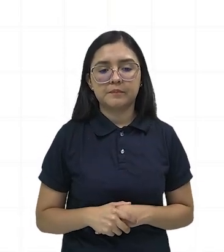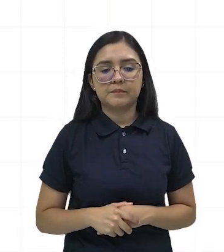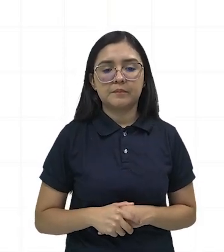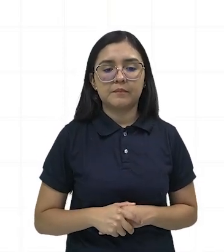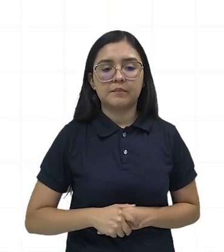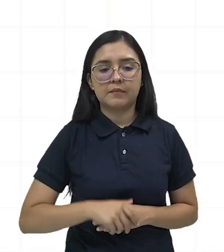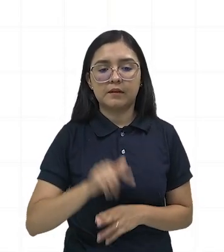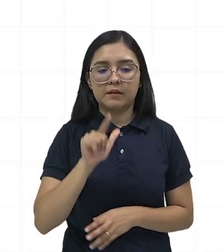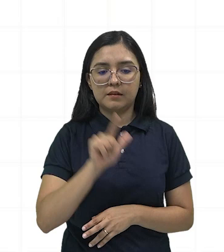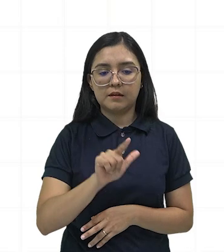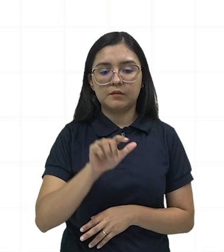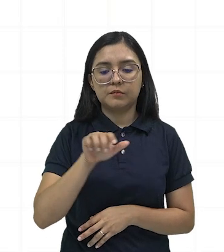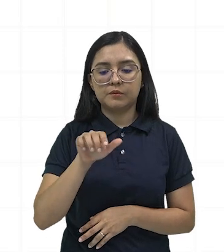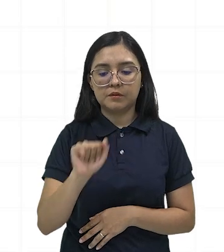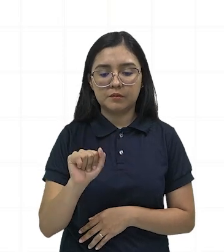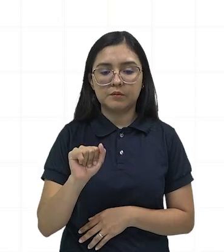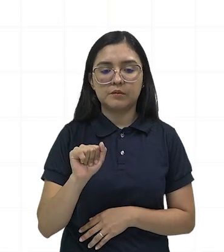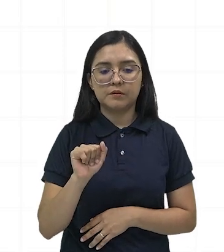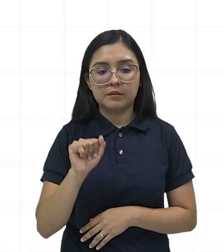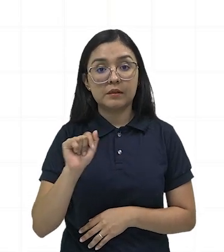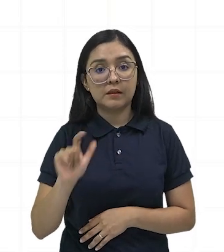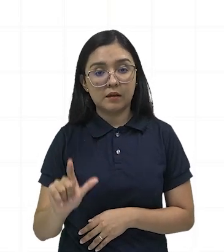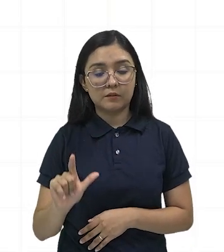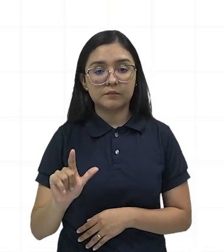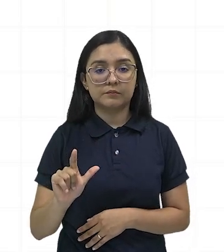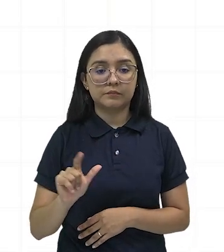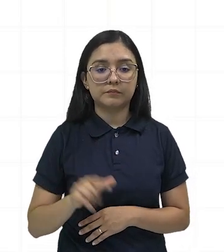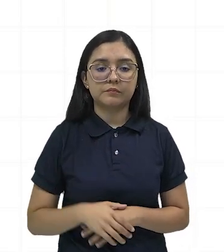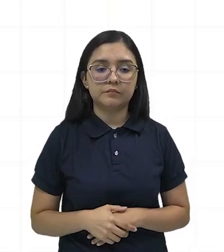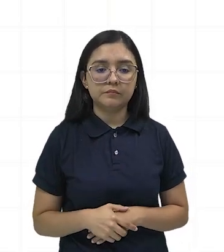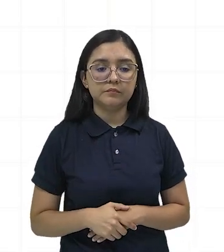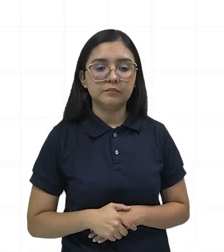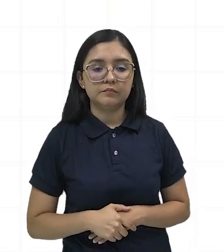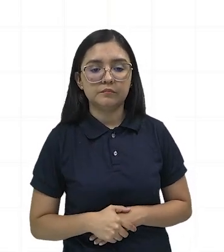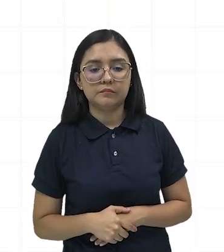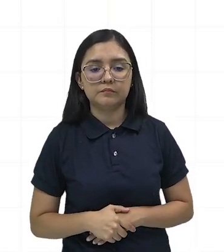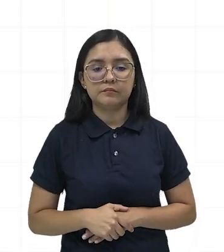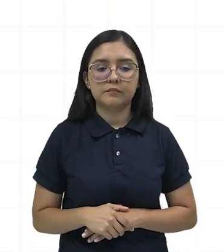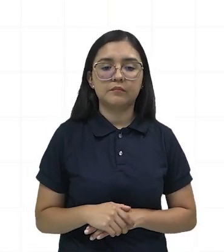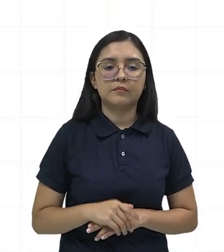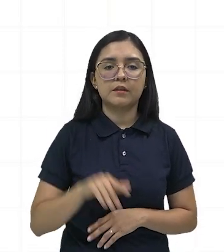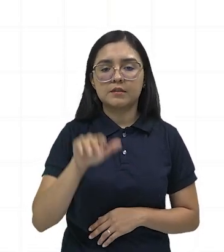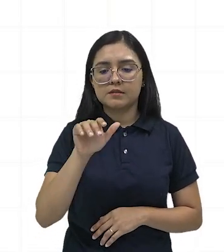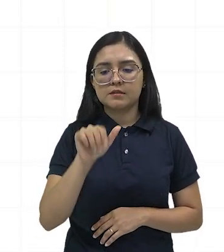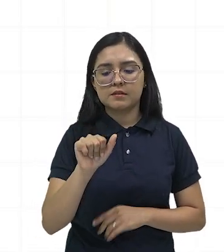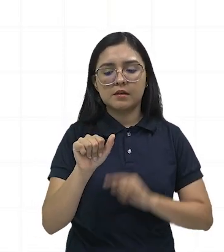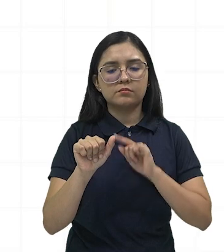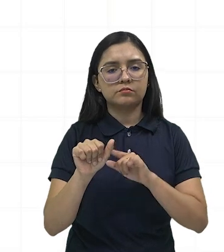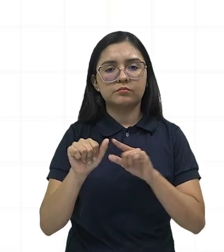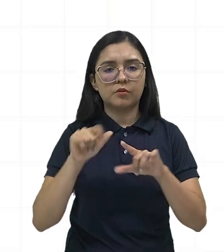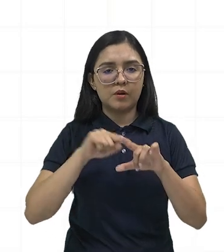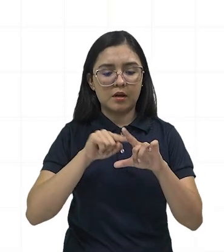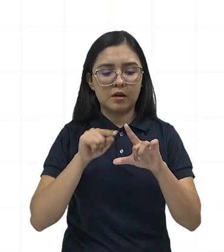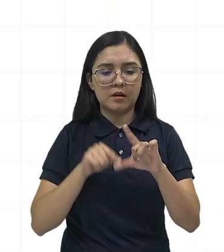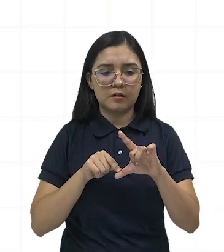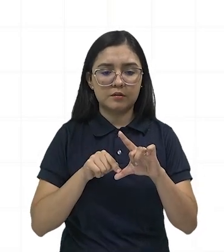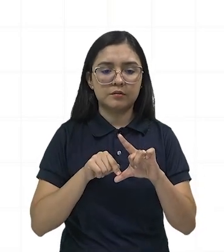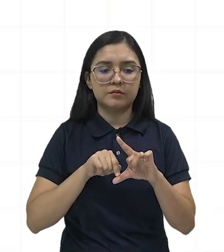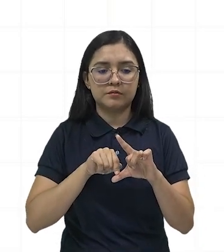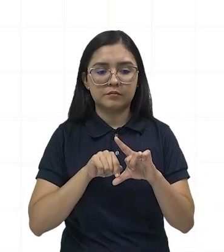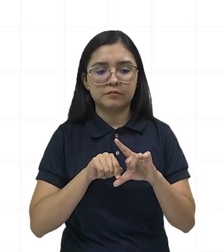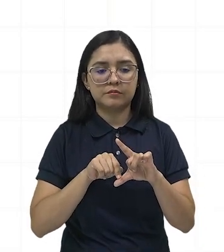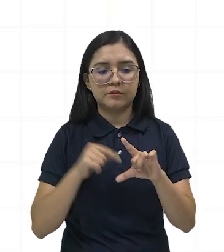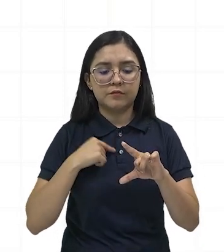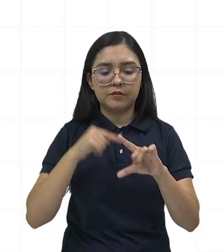lado, ângulo e lado. Esse ângulo, né, ele é justamente o ângulo